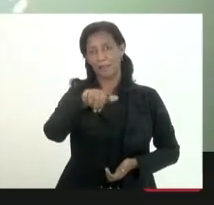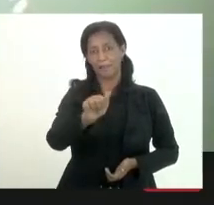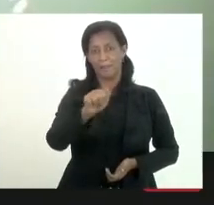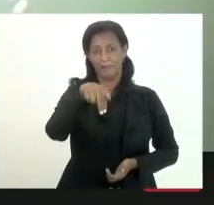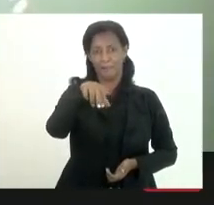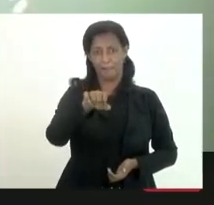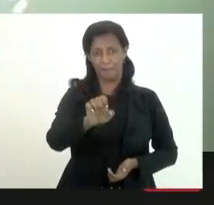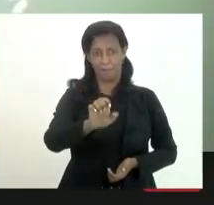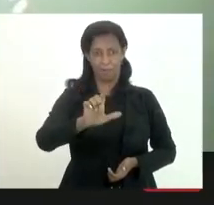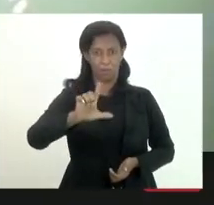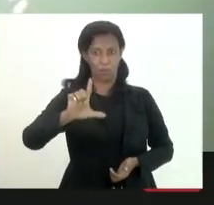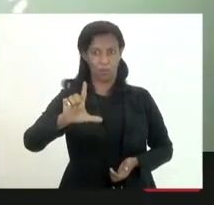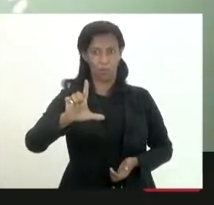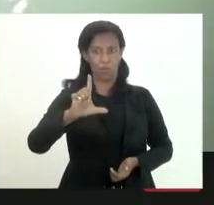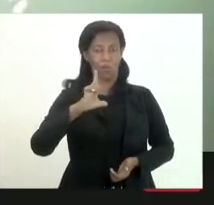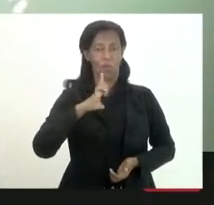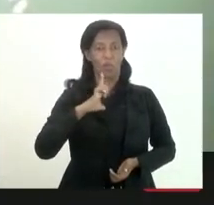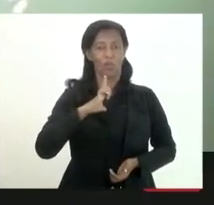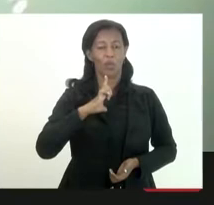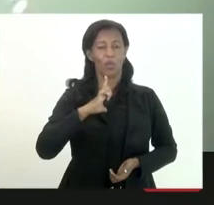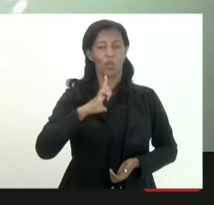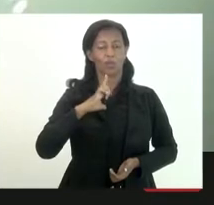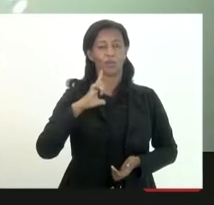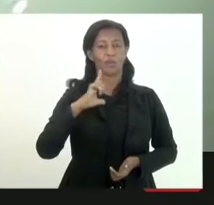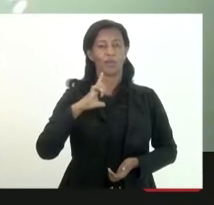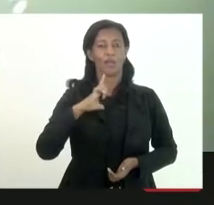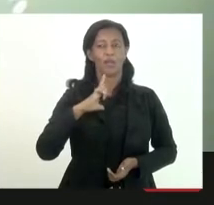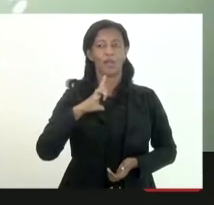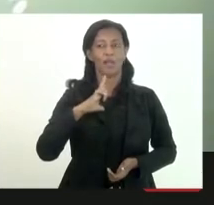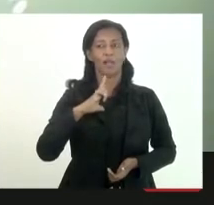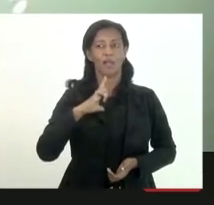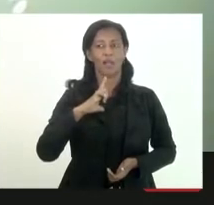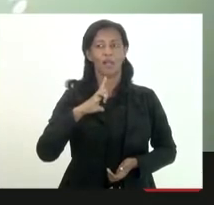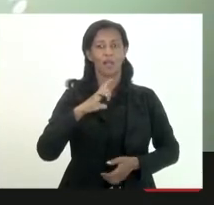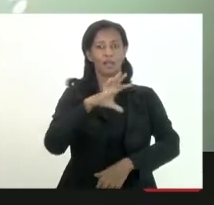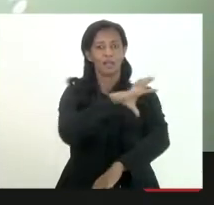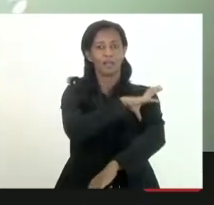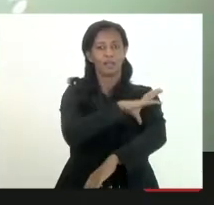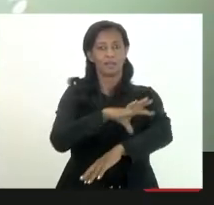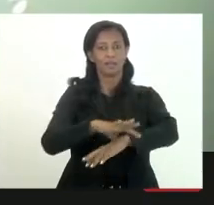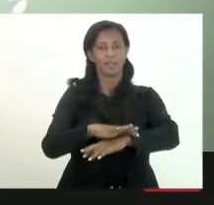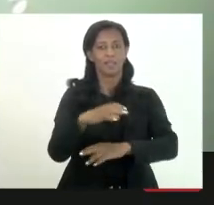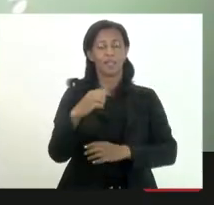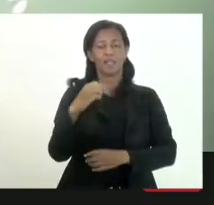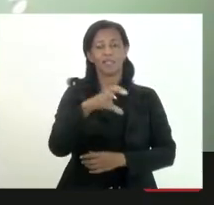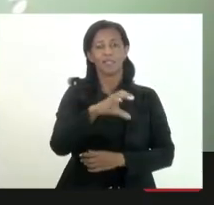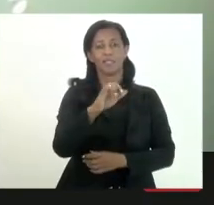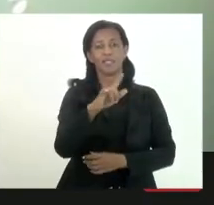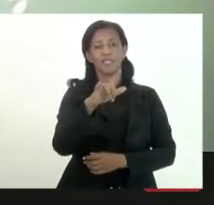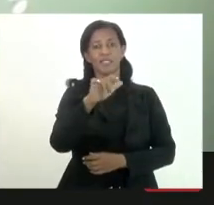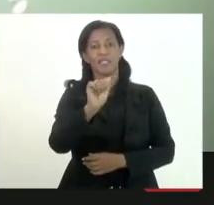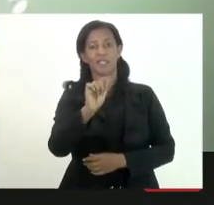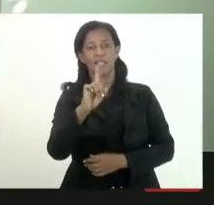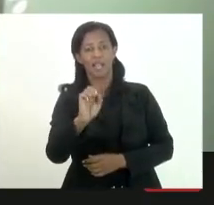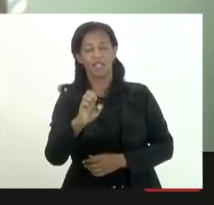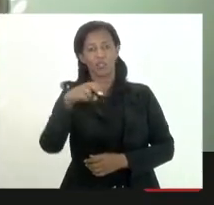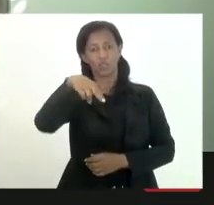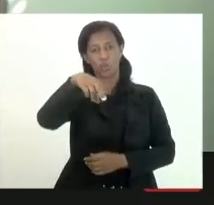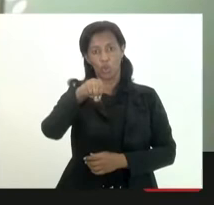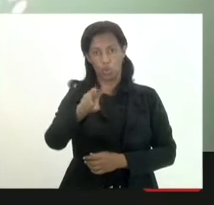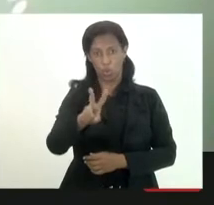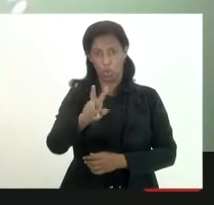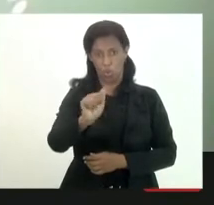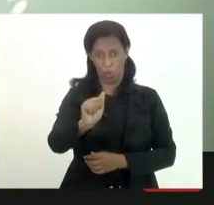Ribeiro, que preside a Assembleia de Deus da Cidade Nova. O senhor tem 20 minutos para a sua explanação.